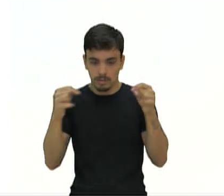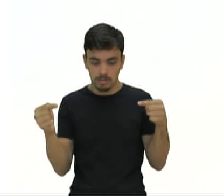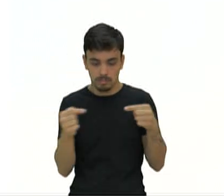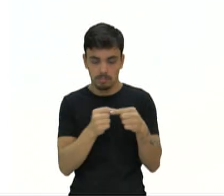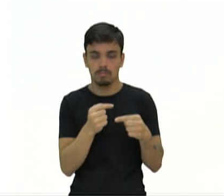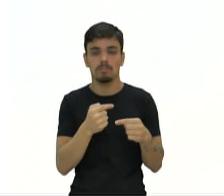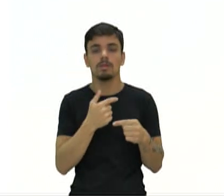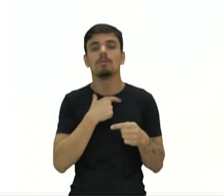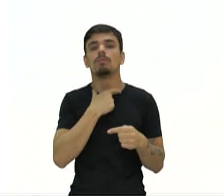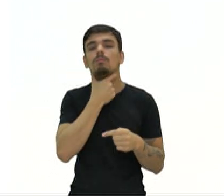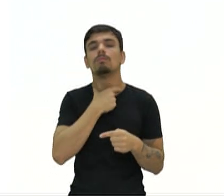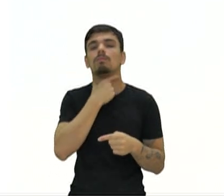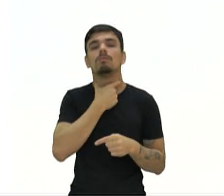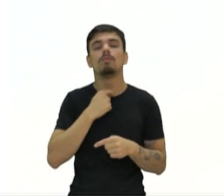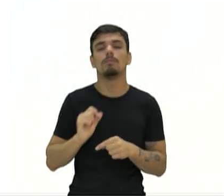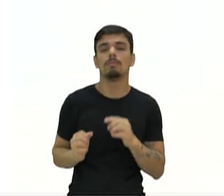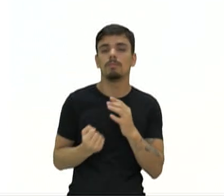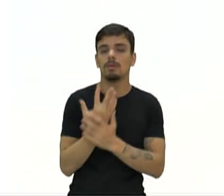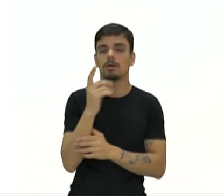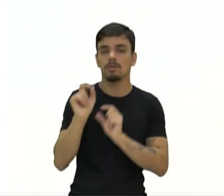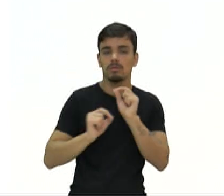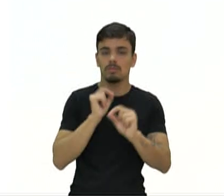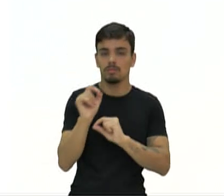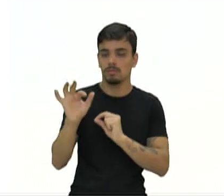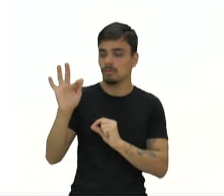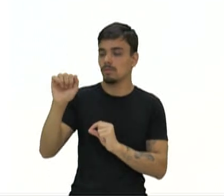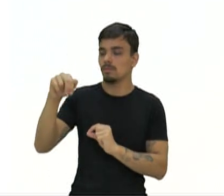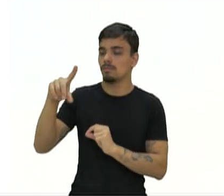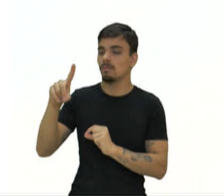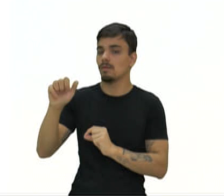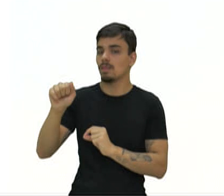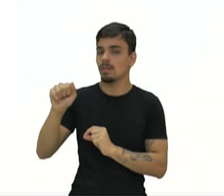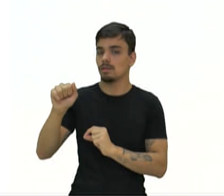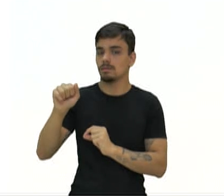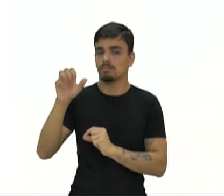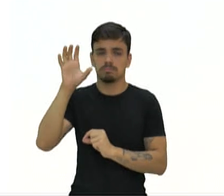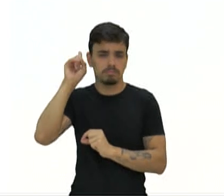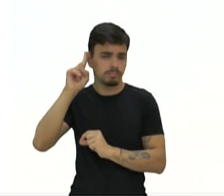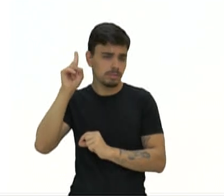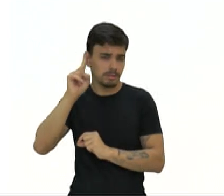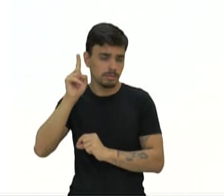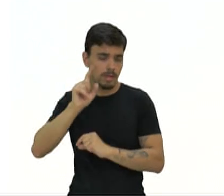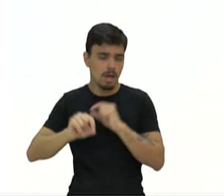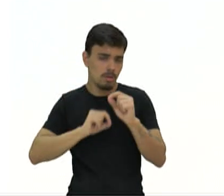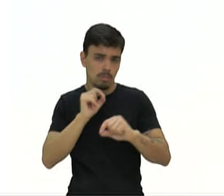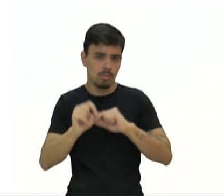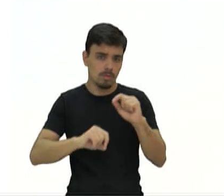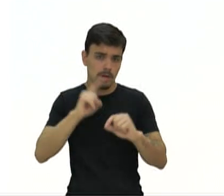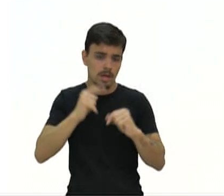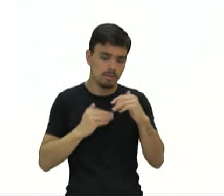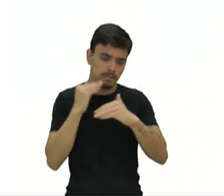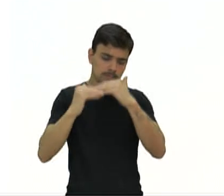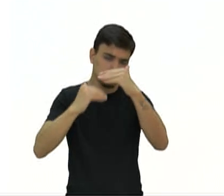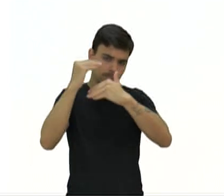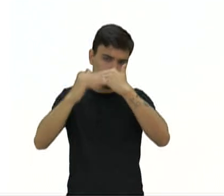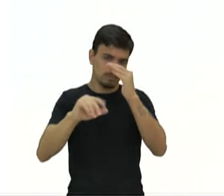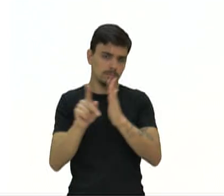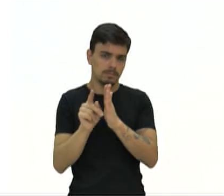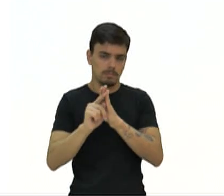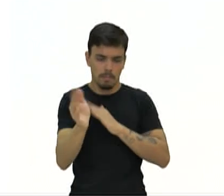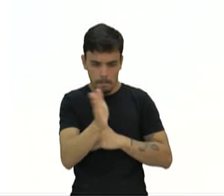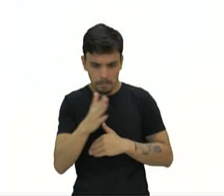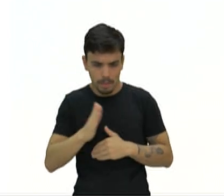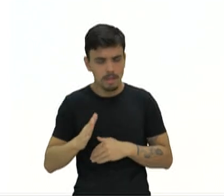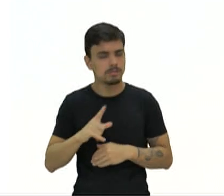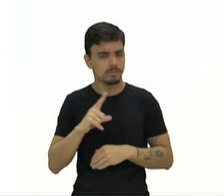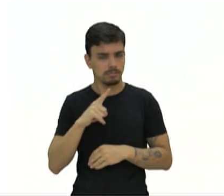pescoço, vão se formar 4 fendas branquiais. São resquícios ali evolutivos lá dos peixes e tudo